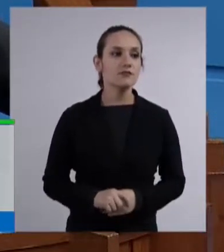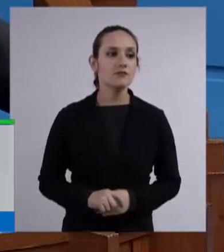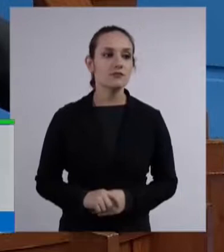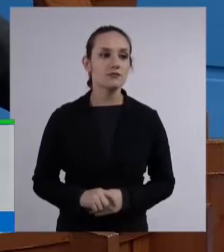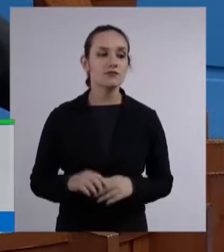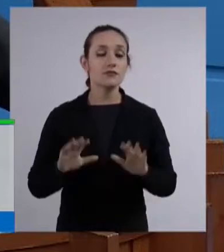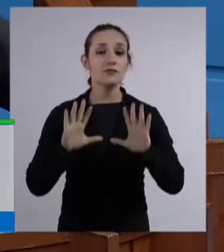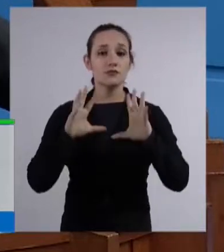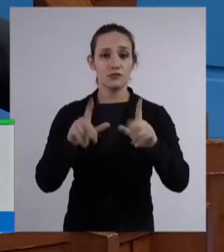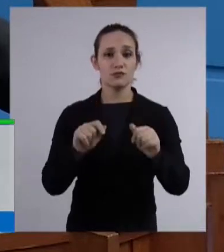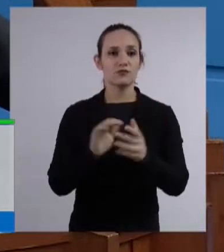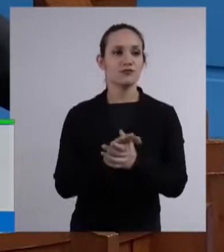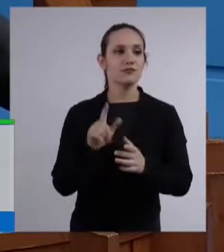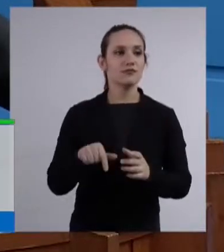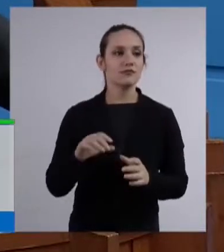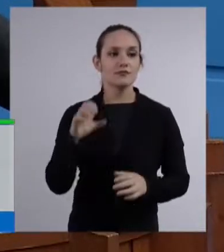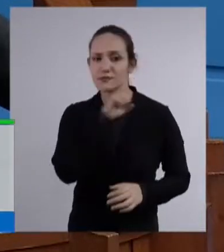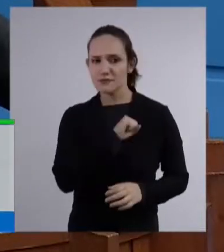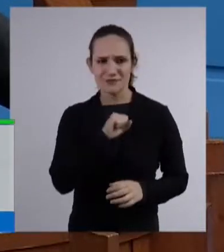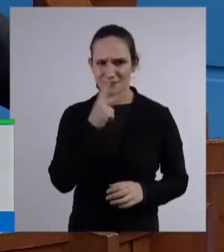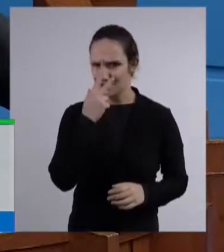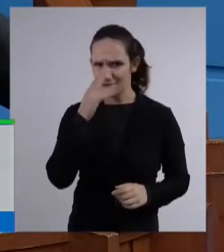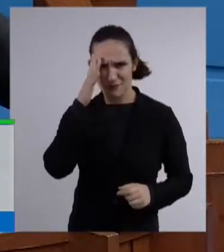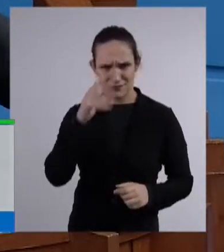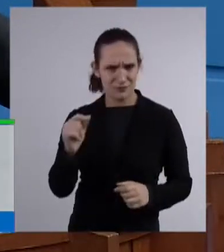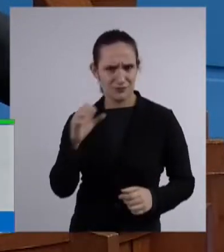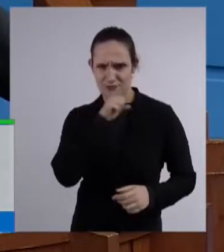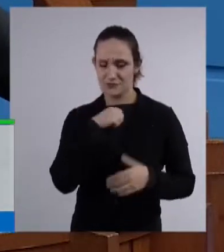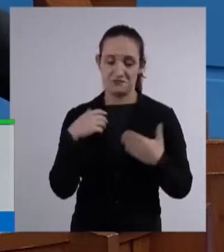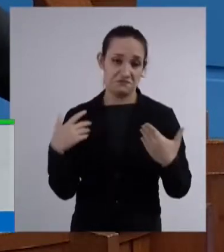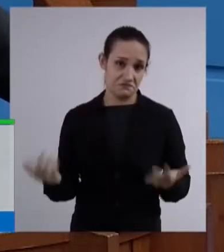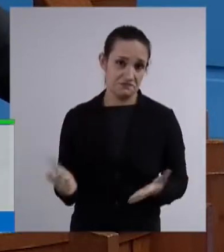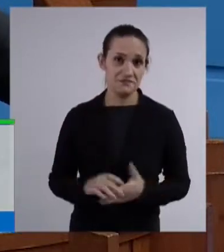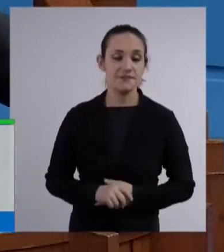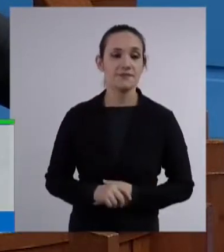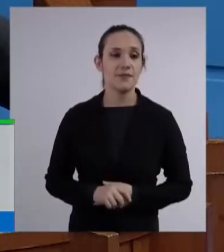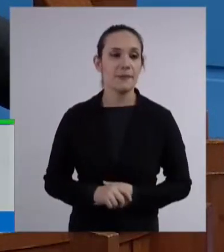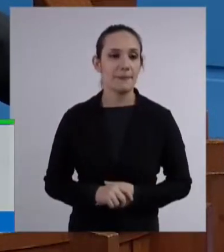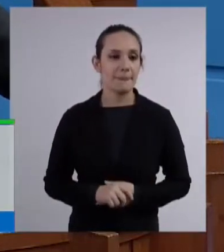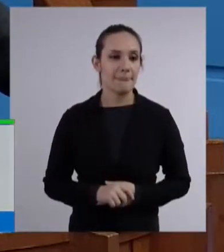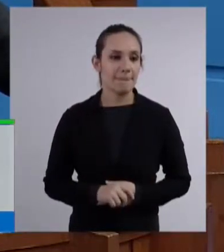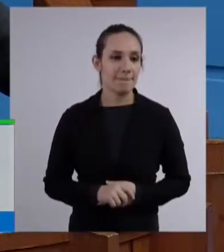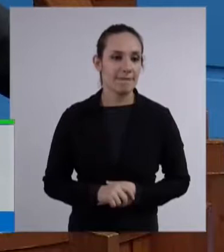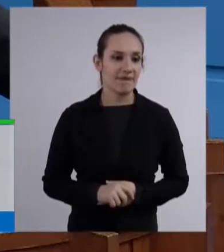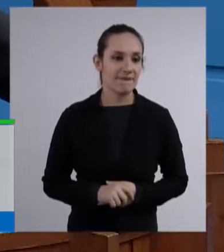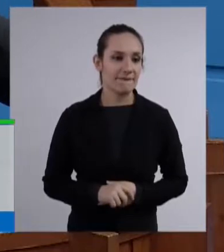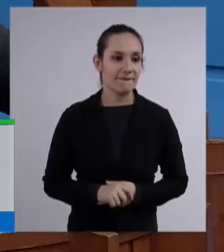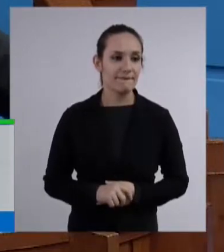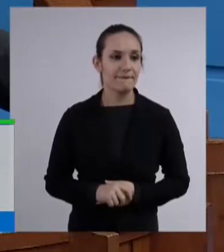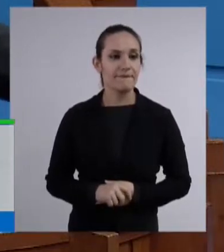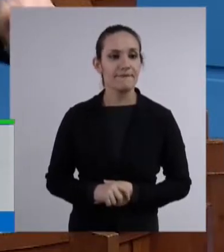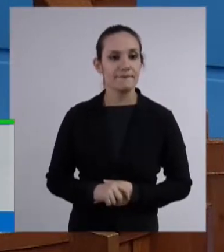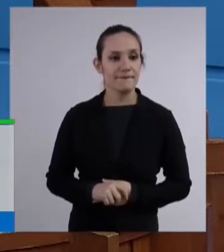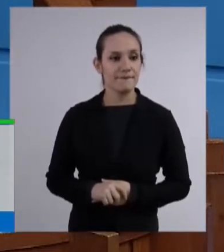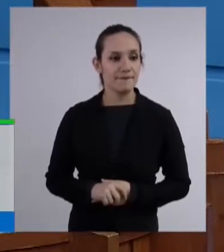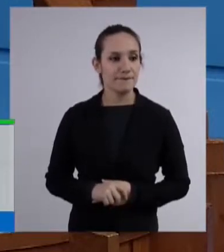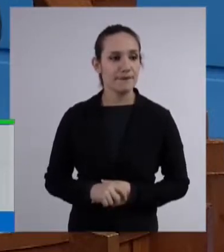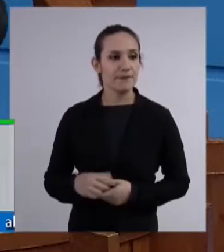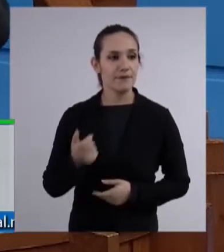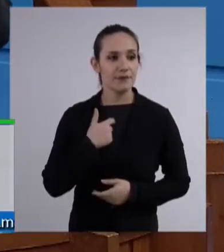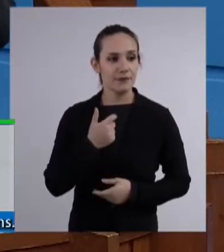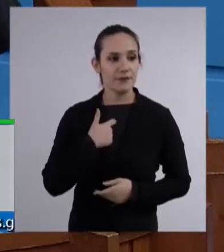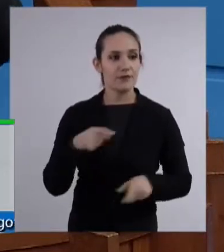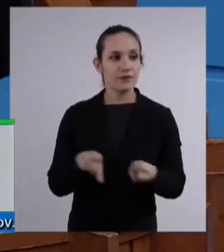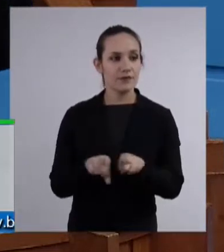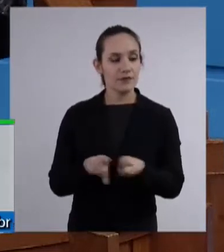assim muito rápido, muito rápido. Eu também tenho feito reuniões de campanha,